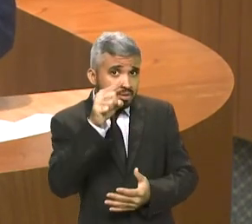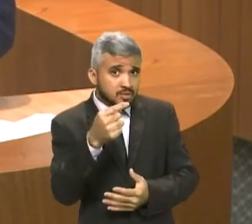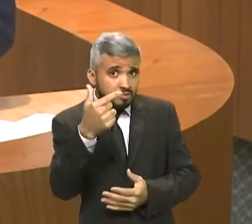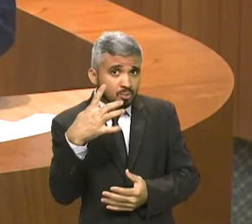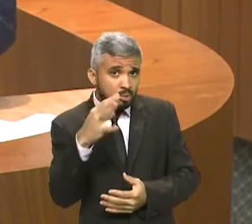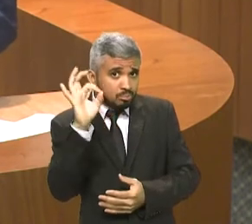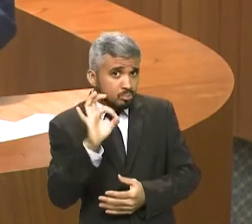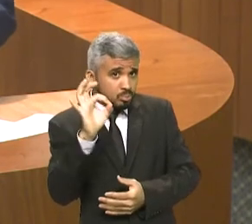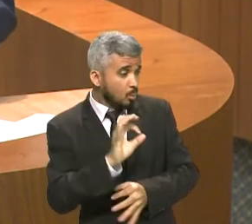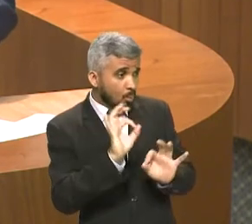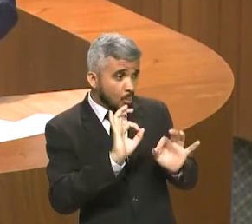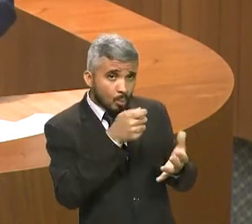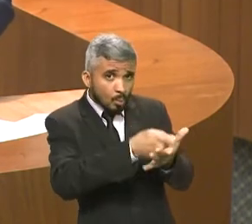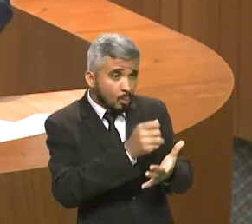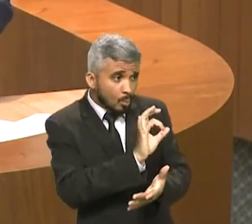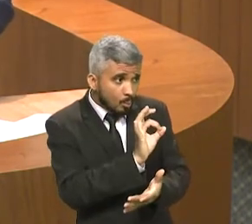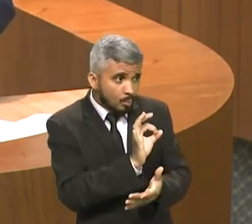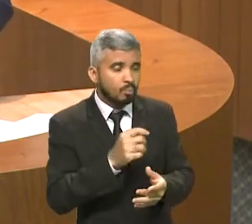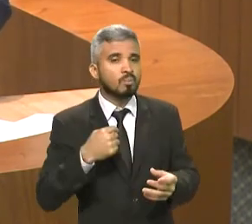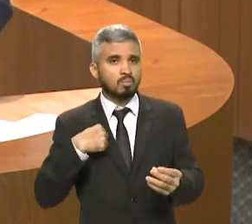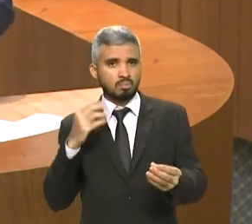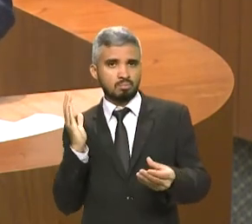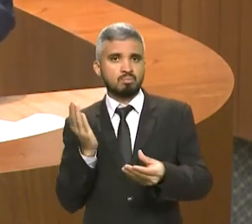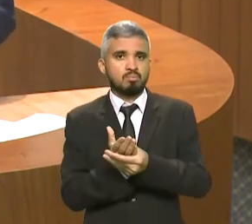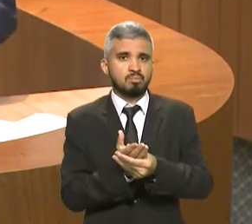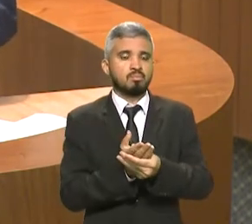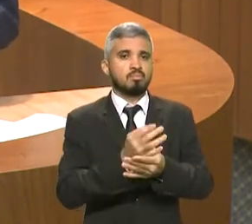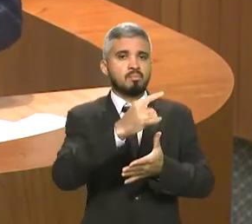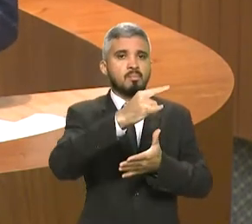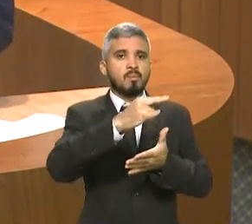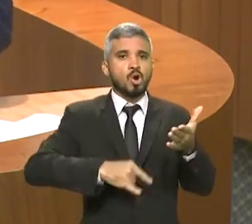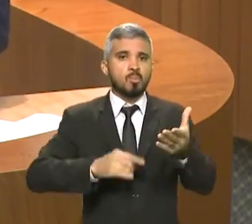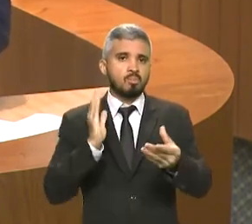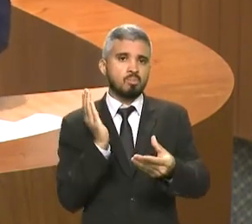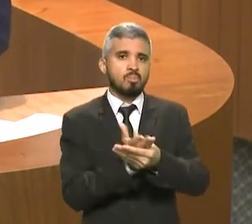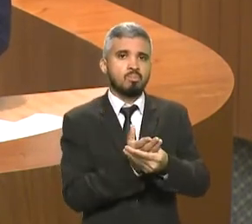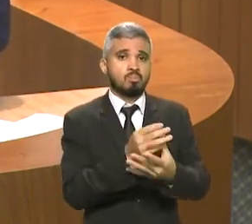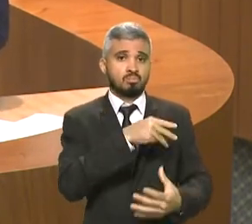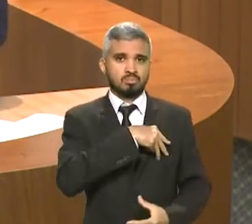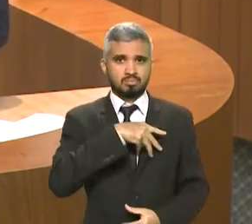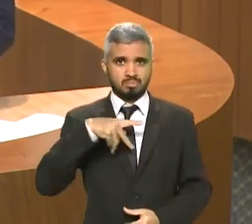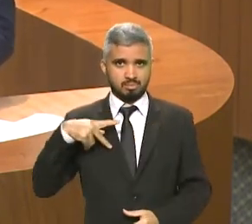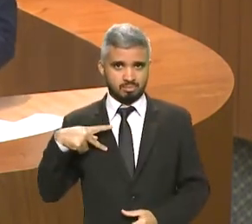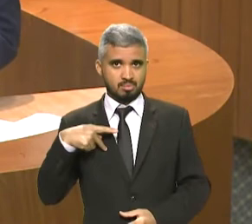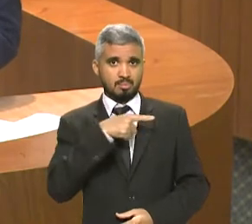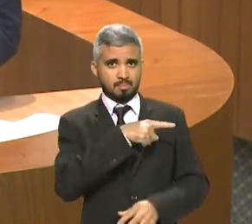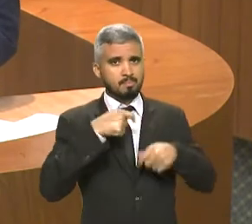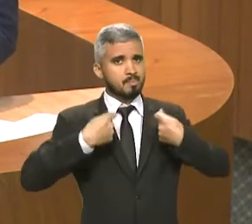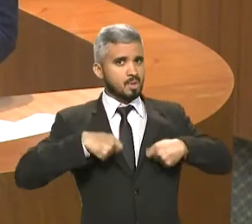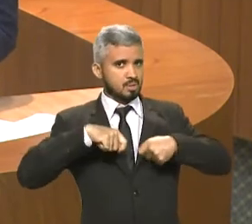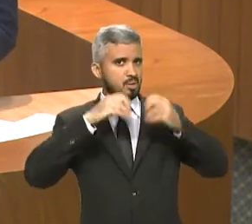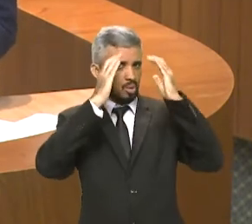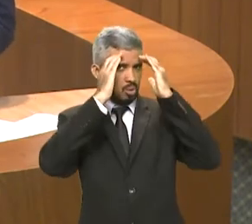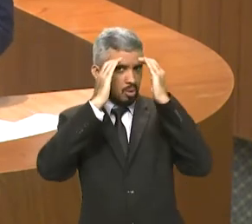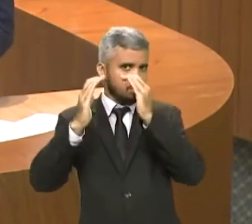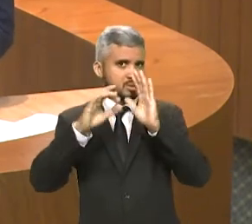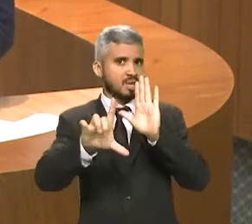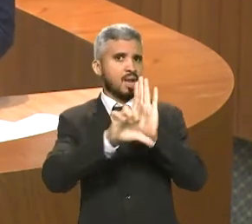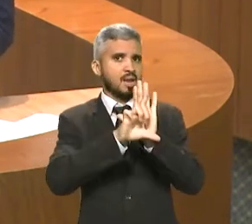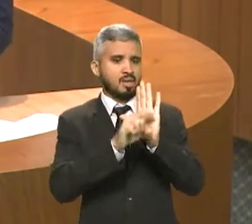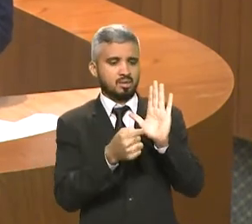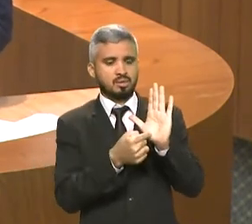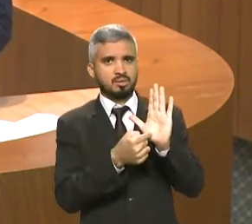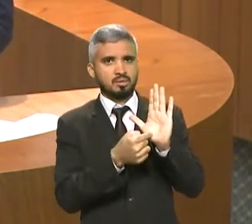uma solicitação para que possa entrar, ajuizar uma ação civil pública para que a senhora possa cumprir a lei. Lei é para ser